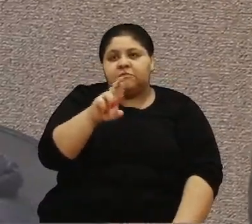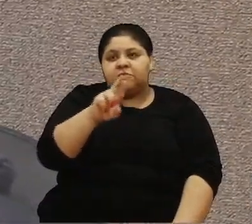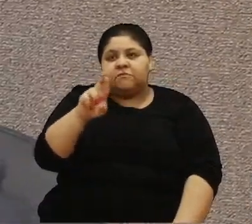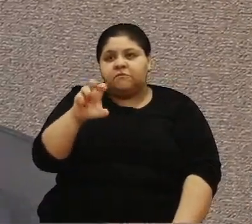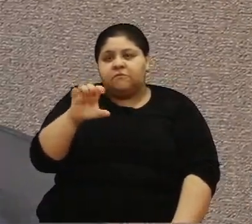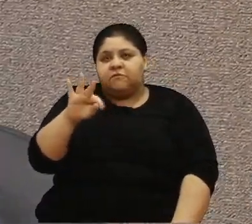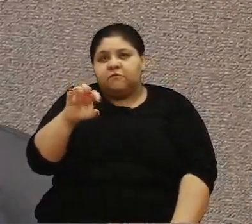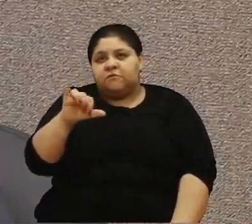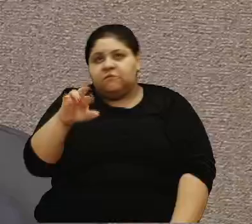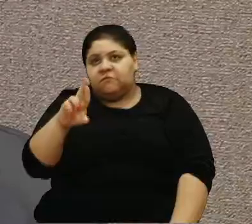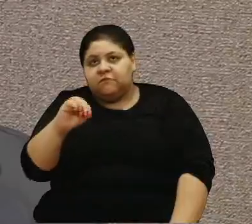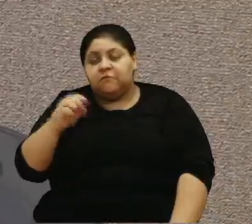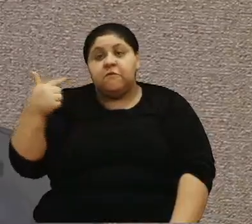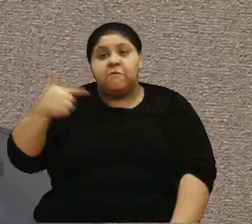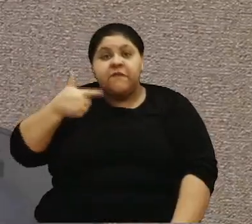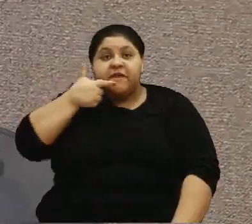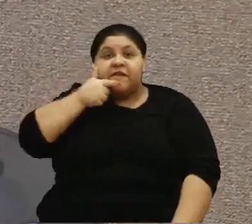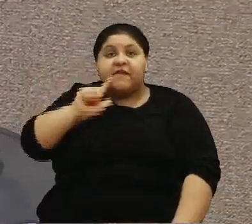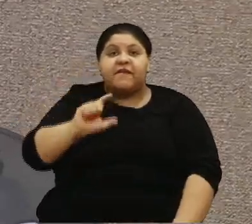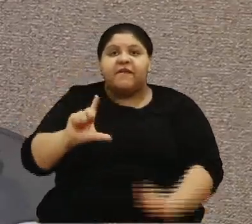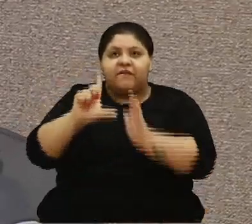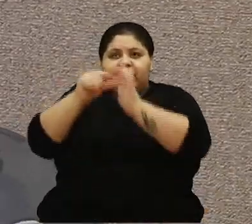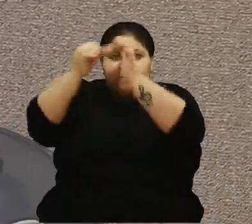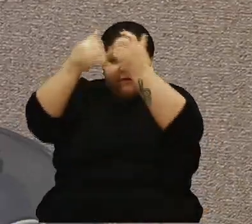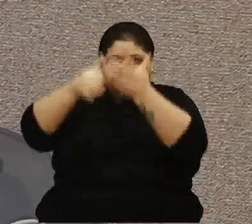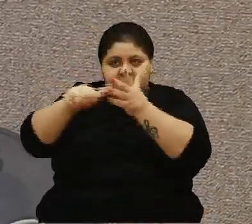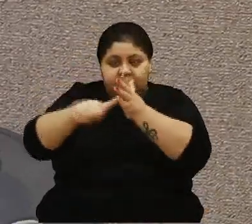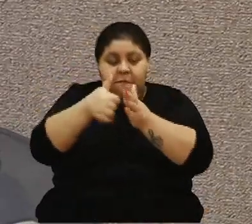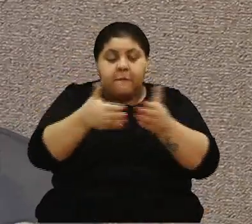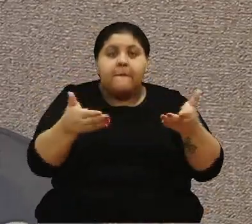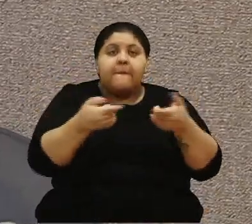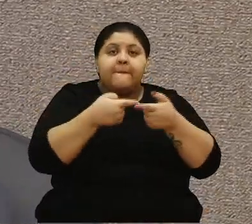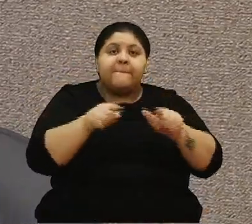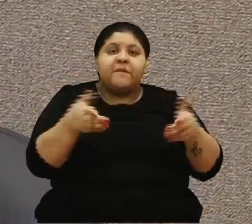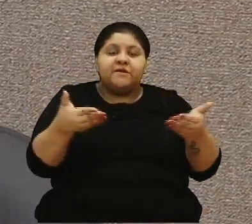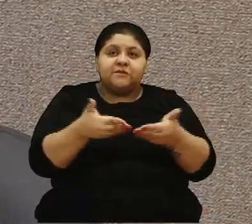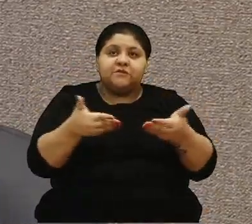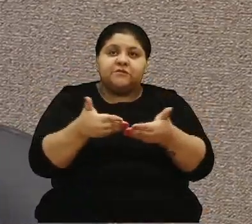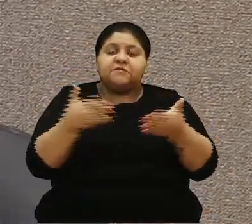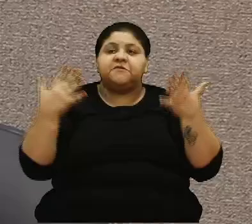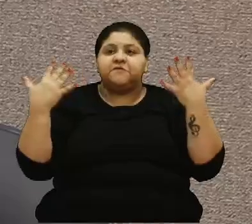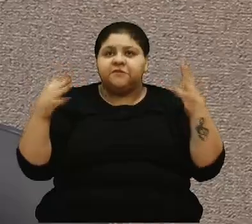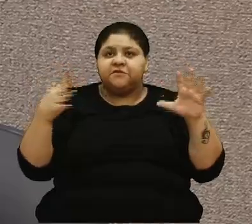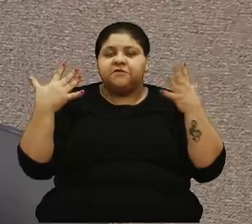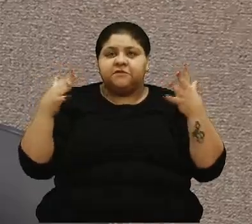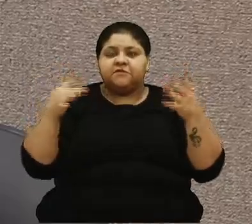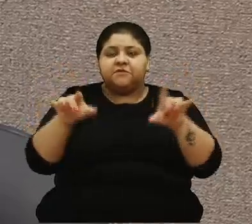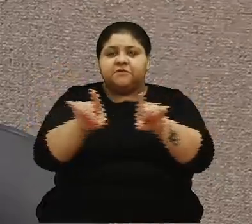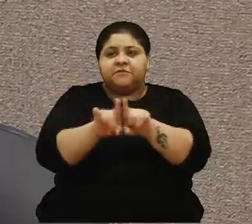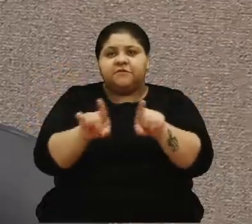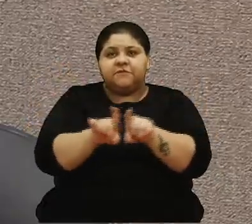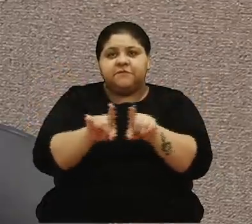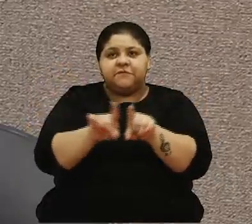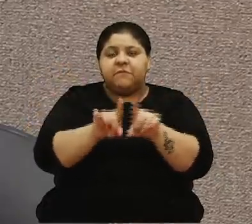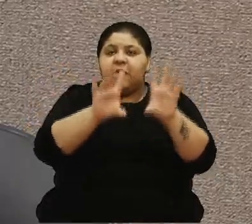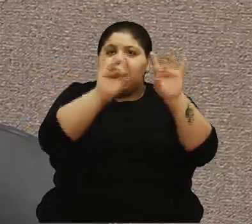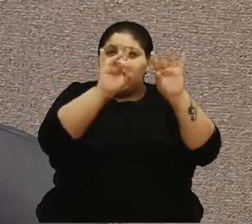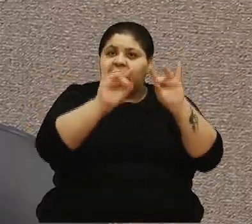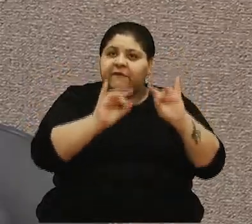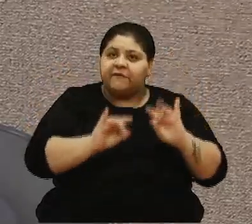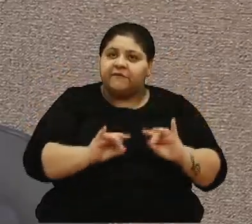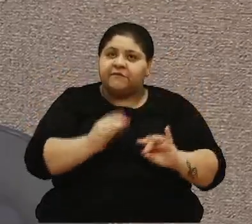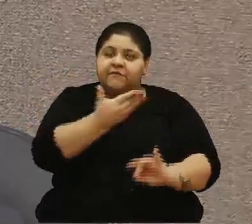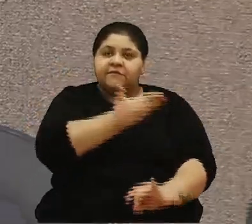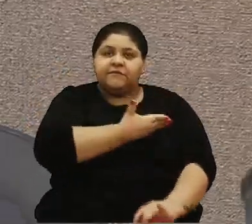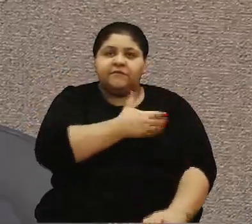bicampeões nacionais estão aqui. Daqui a pouquinho vão falar um pouquinho do assunto. Mas quero fazer um voto de congratulações também bastante especial aos